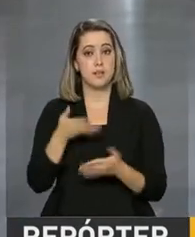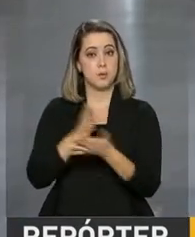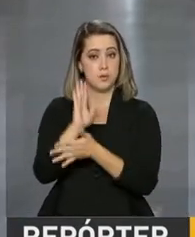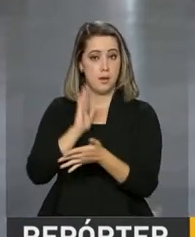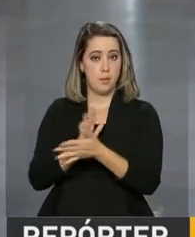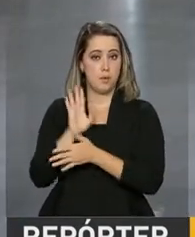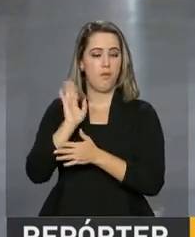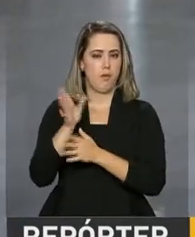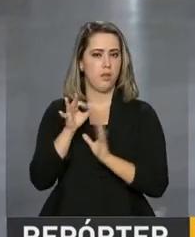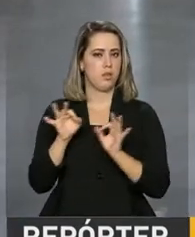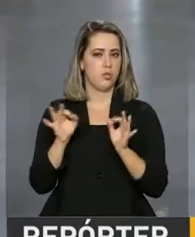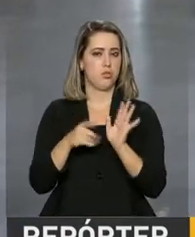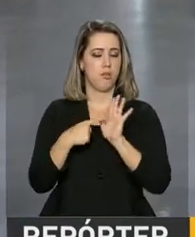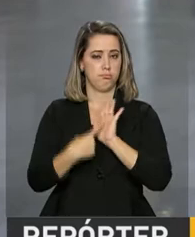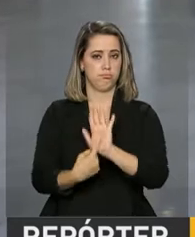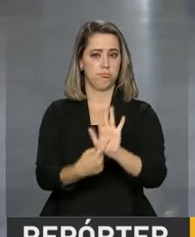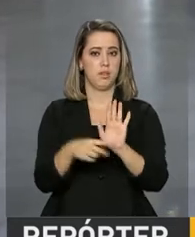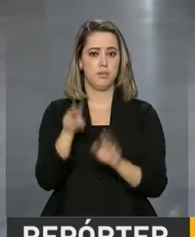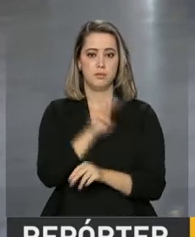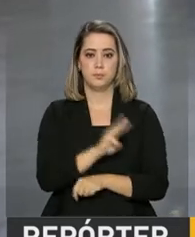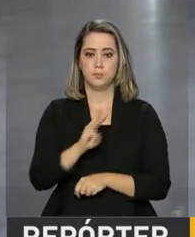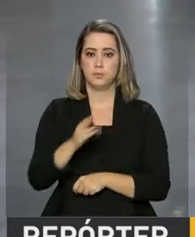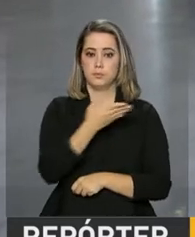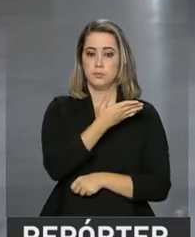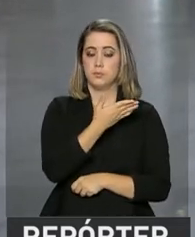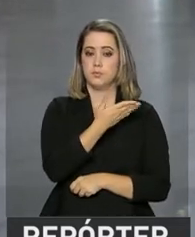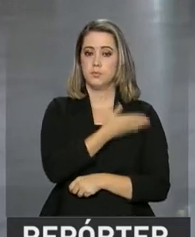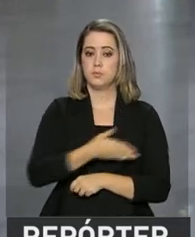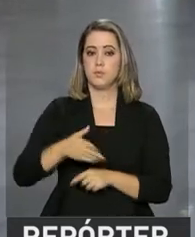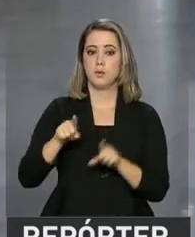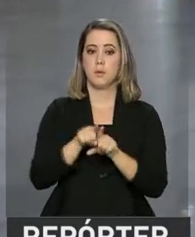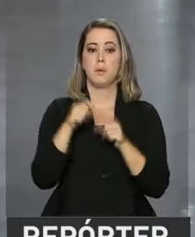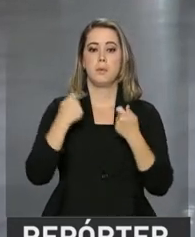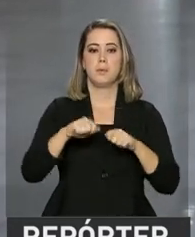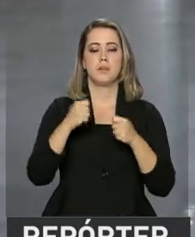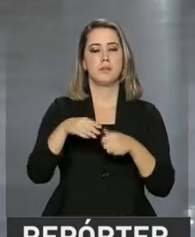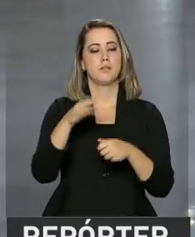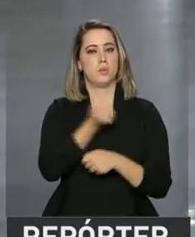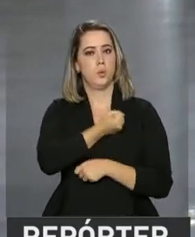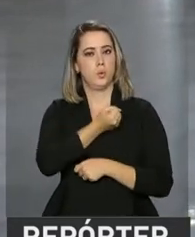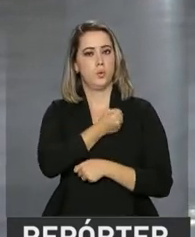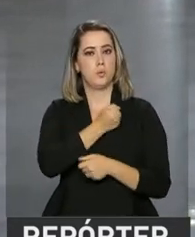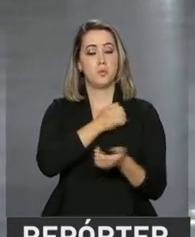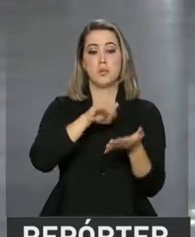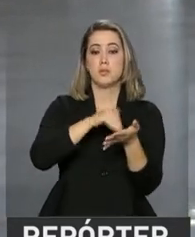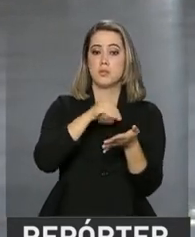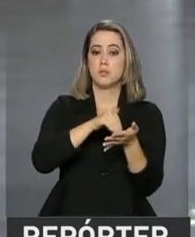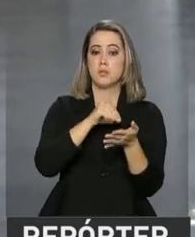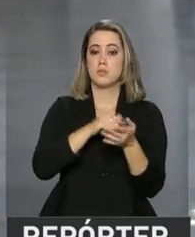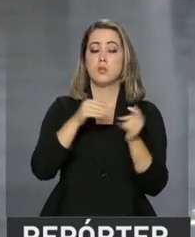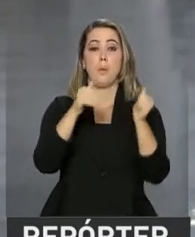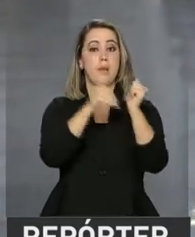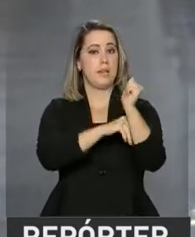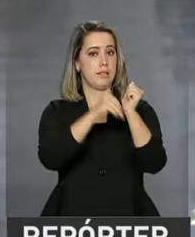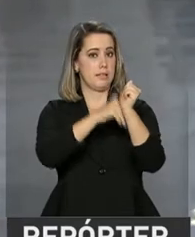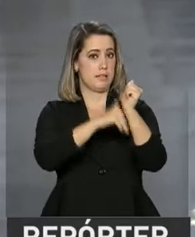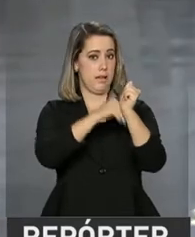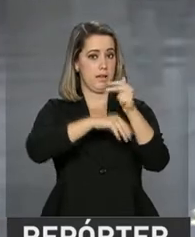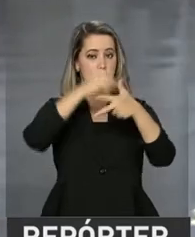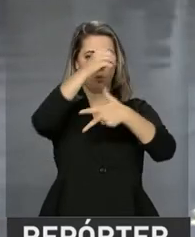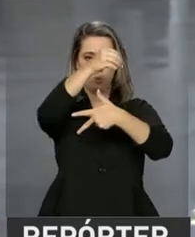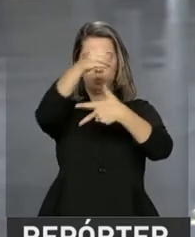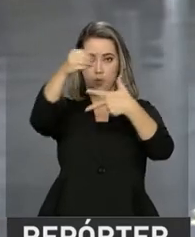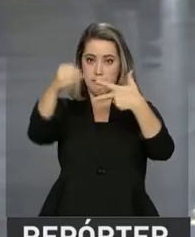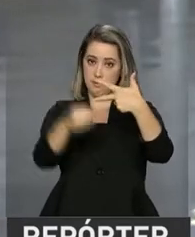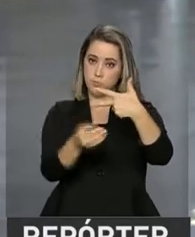no site do programa para acessar a página do sisu é preciso ter o número de inscrição ea senha do enem de 2016